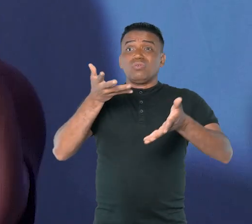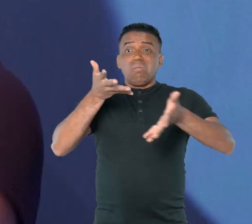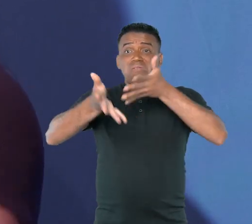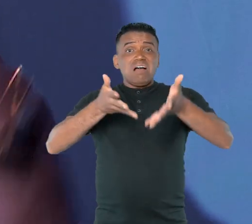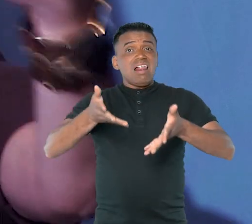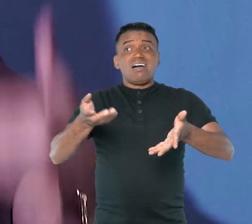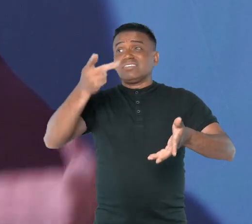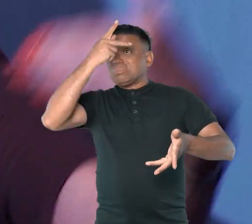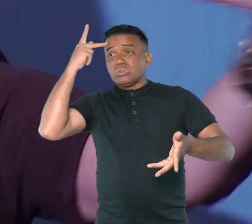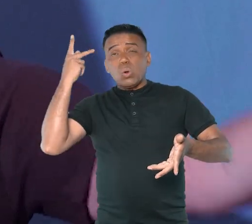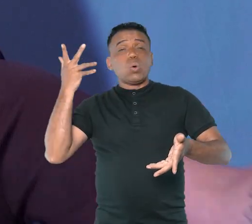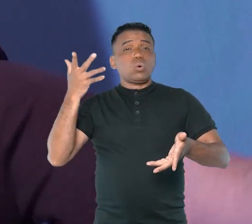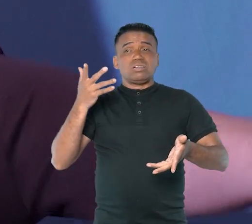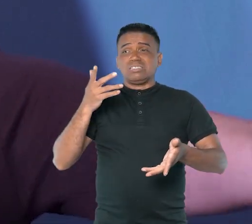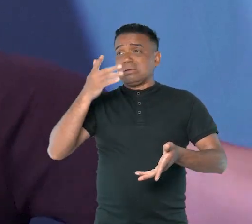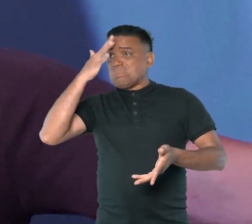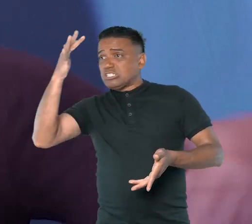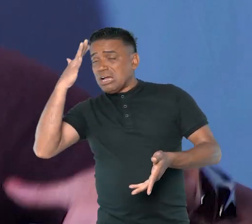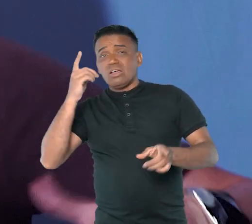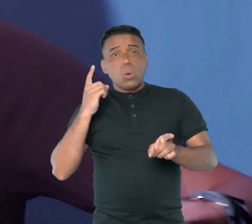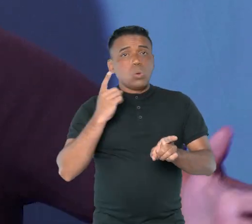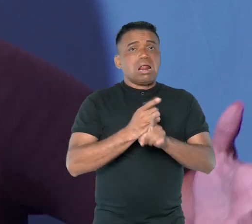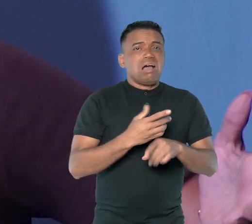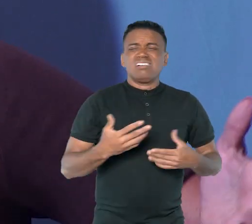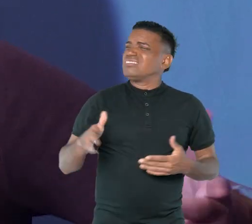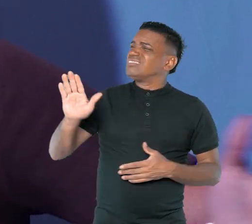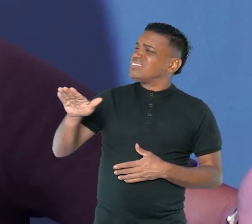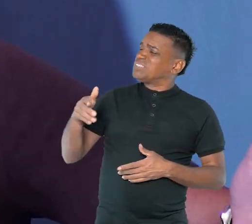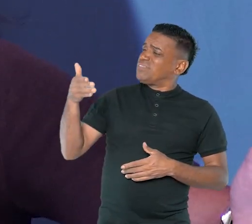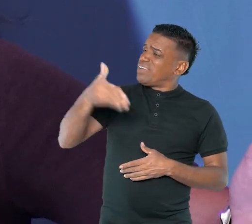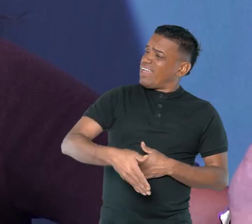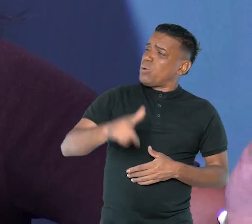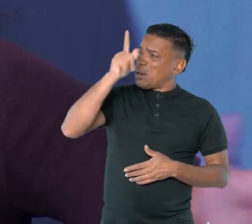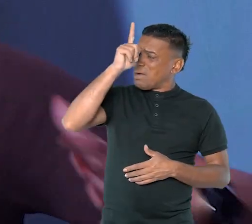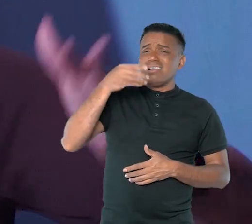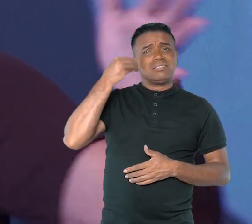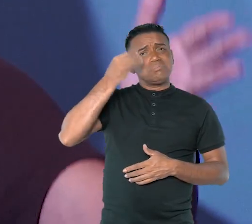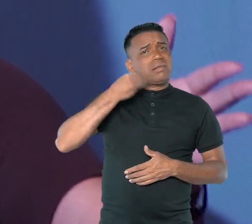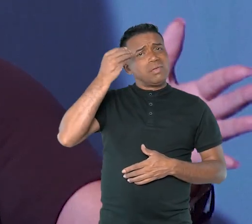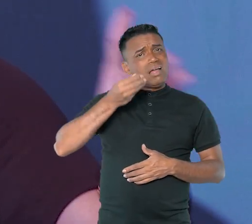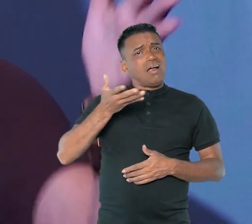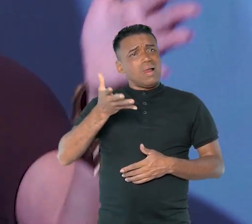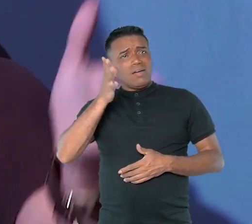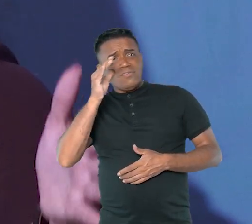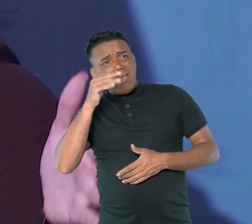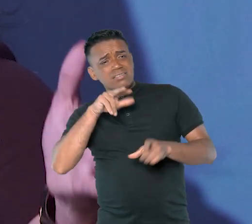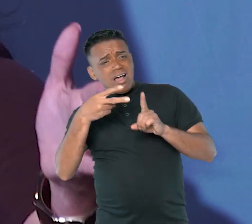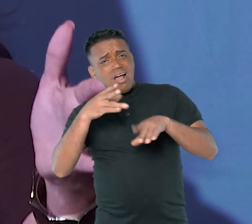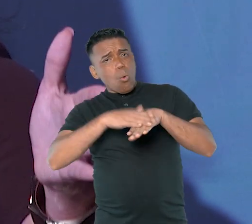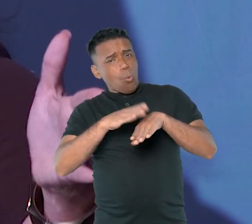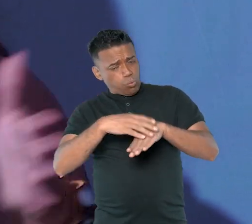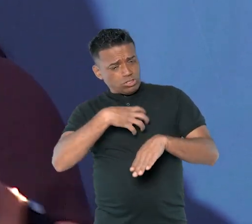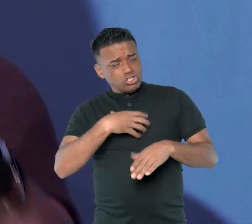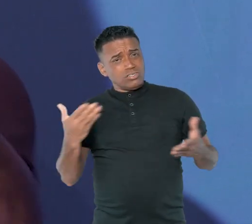imaginando encontrar isso ou aquilo, e eu falo, bom, mas você está aqui, que tal experimentar a Alemanha que você está vendo diante dos seus